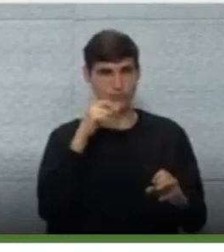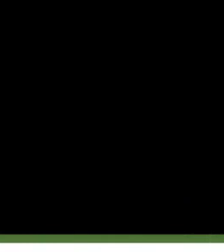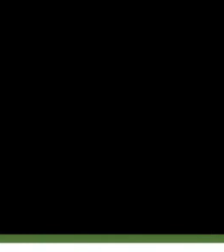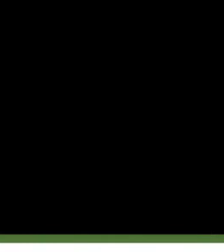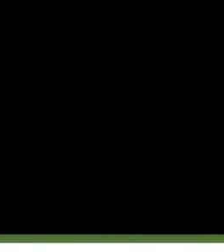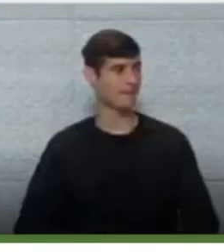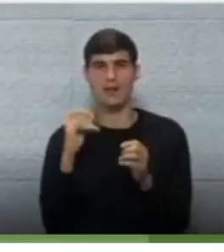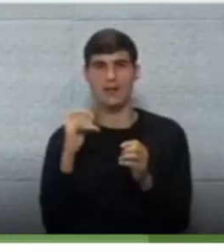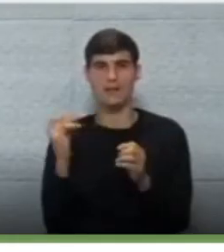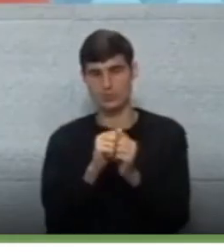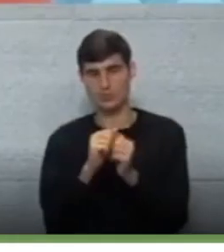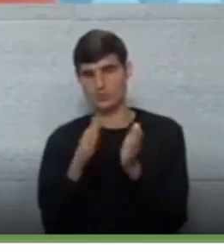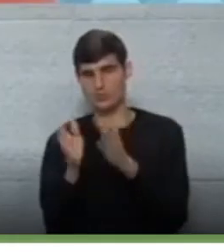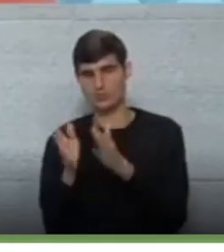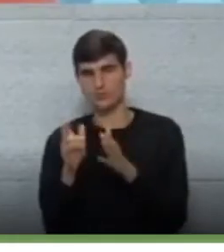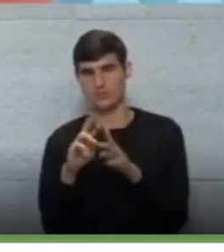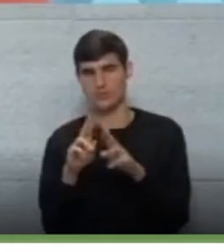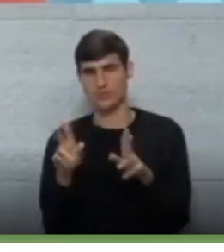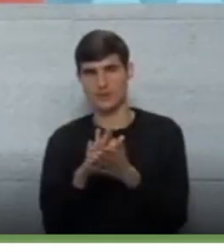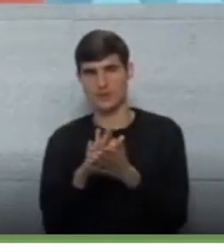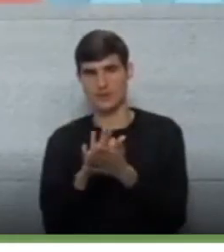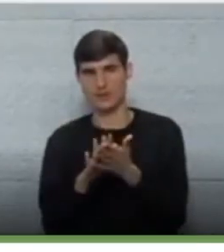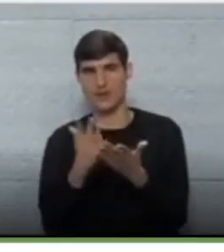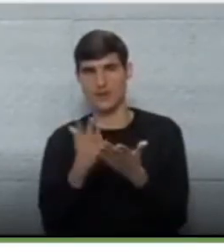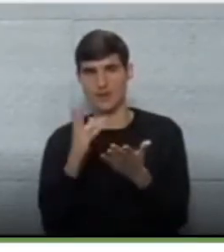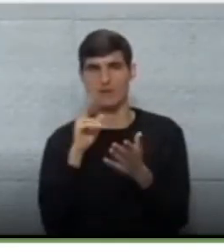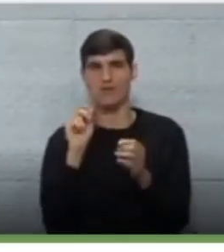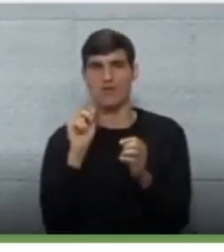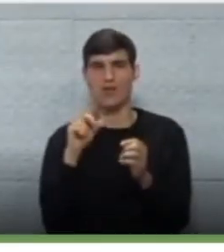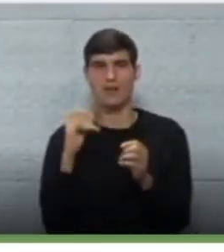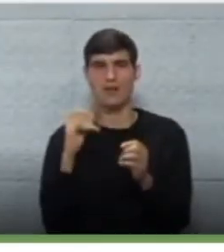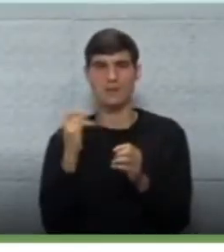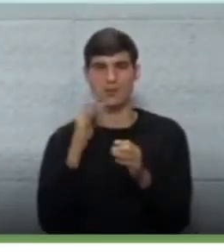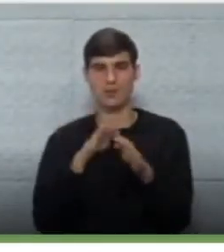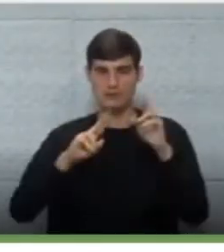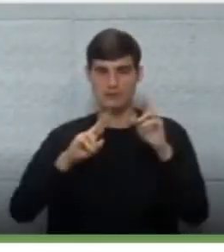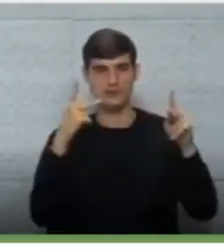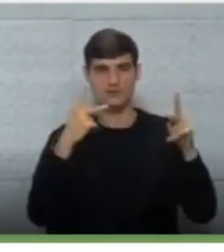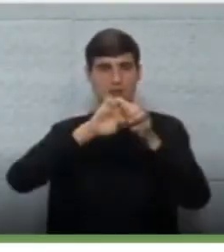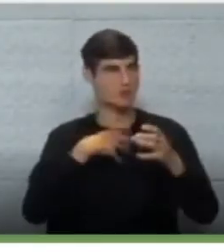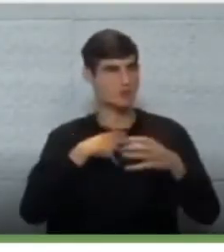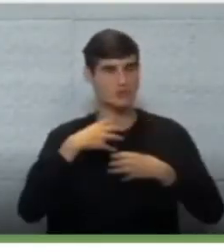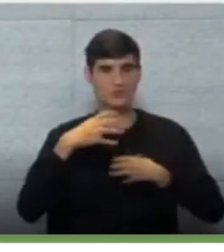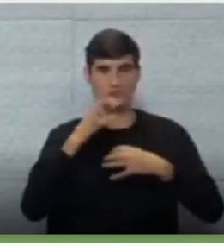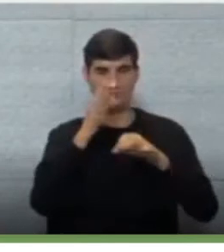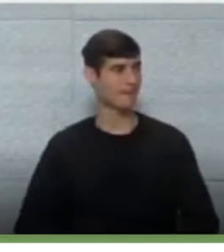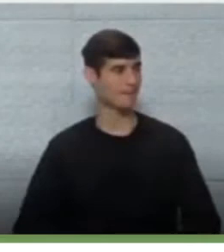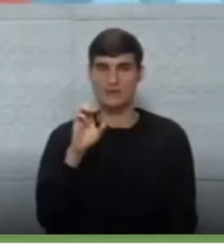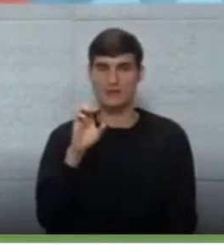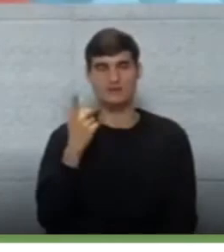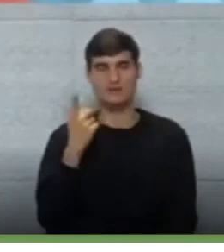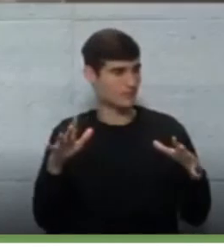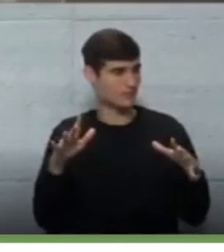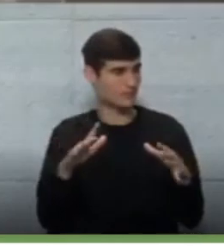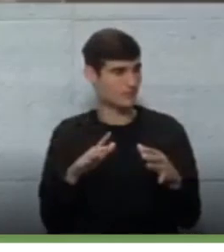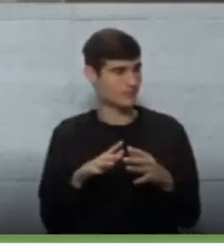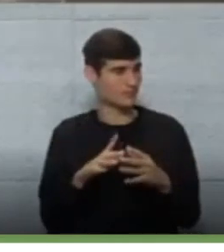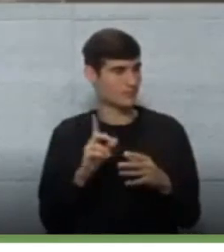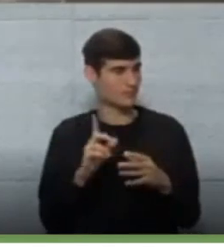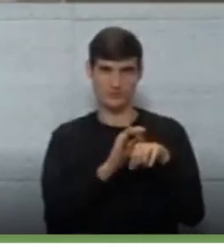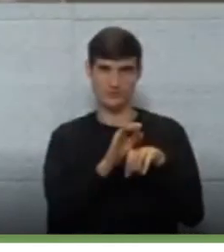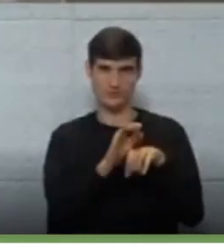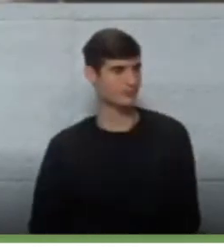Antibacteriano. Espera aí só um pouquinho, porque ele vai mostrar aqui. Para a gente ver. Ele vai mostrar. Tem a quebra